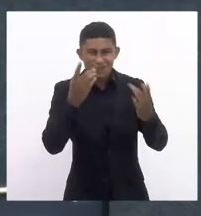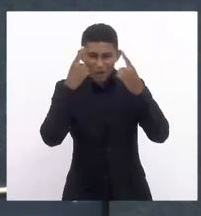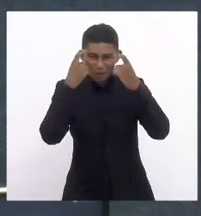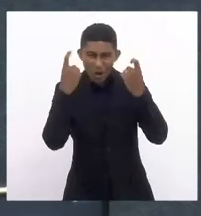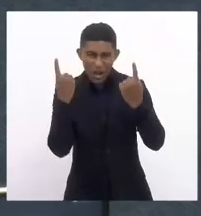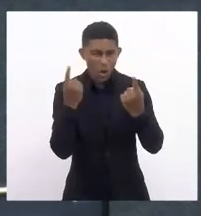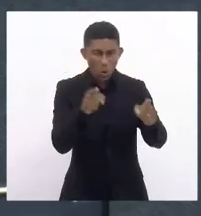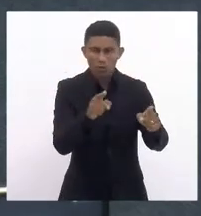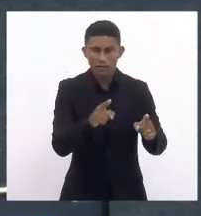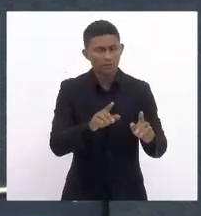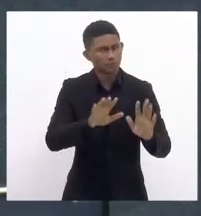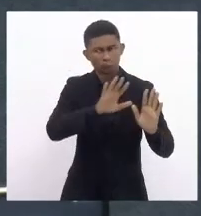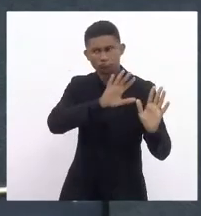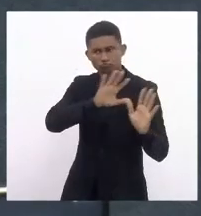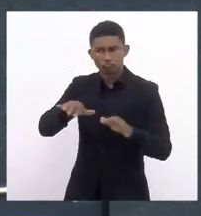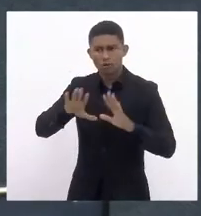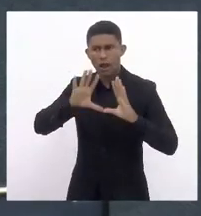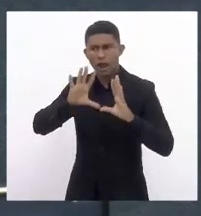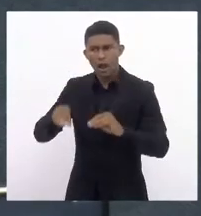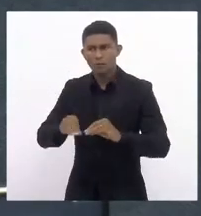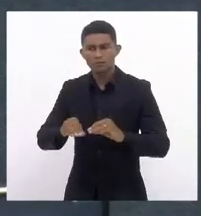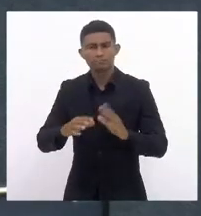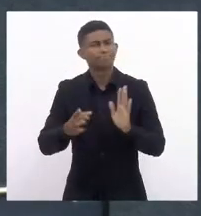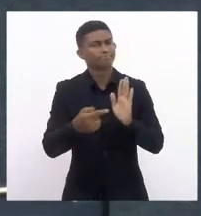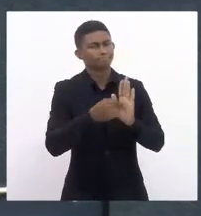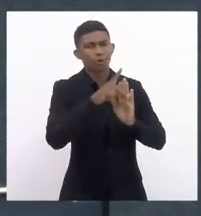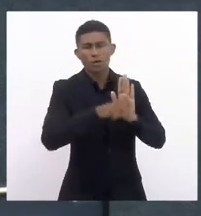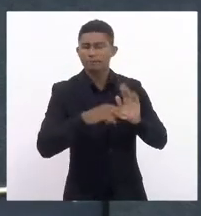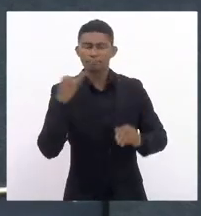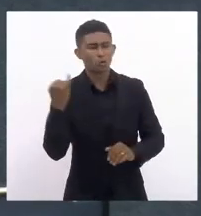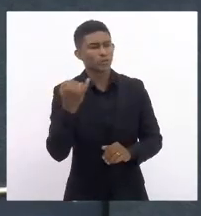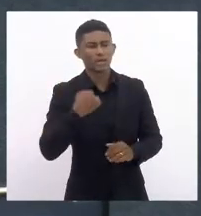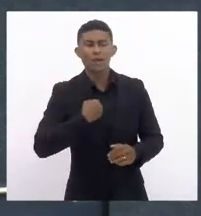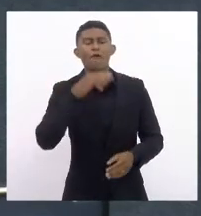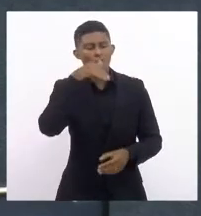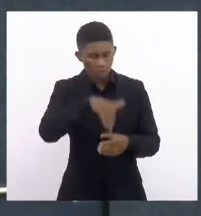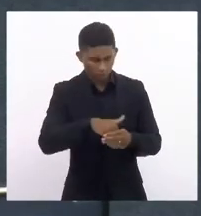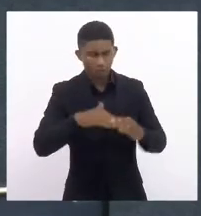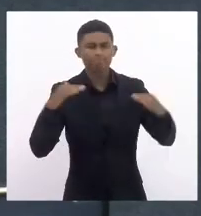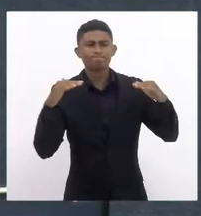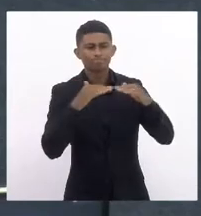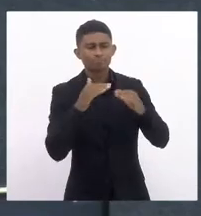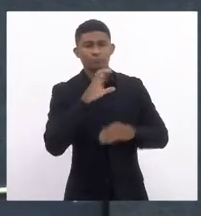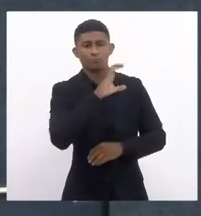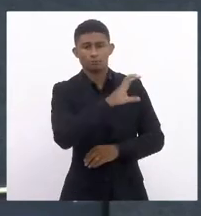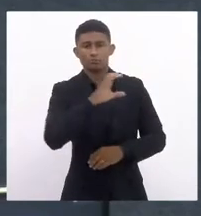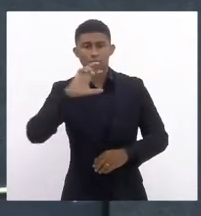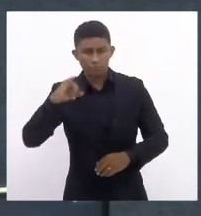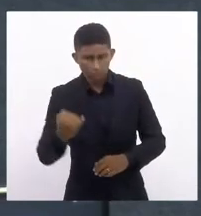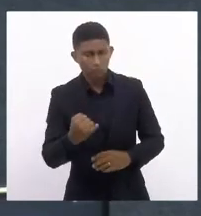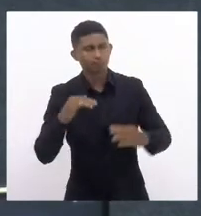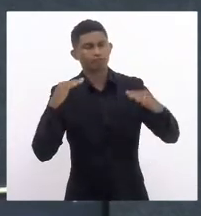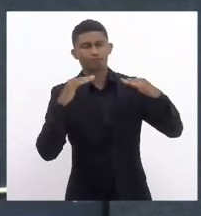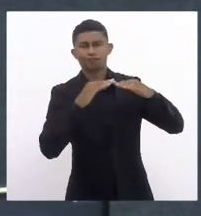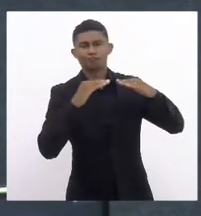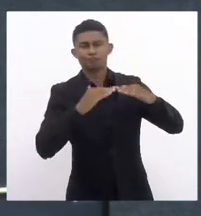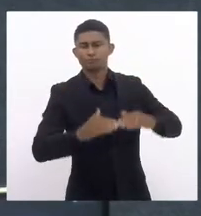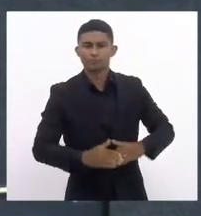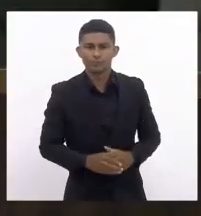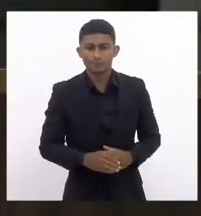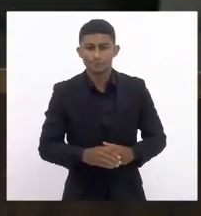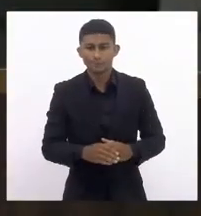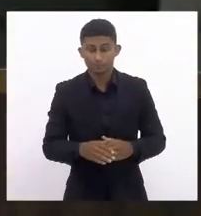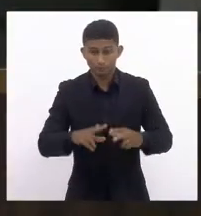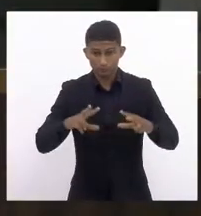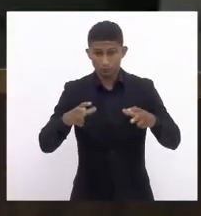importância. Então, eu quero aqui declarar o voto favorável, acompanhando o parecer da CCJ. Pela Comissão de